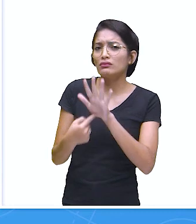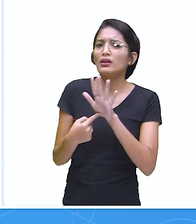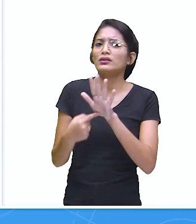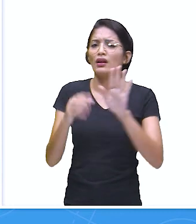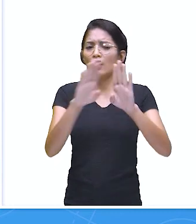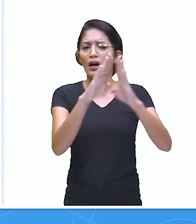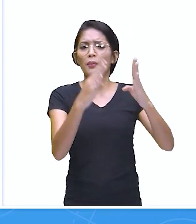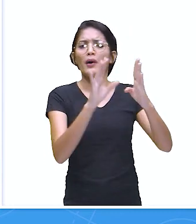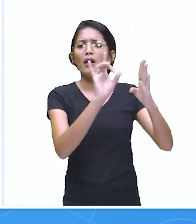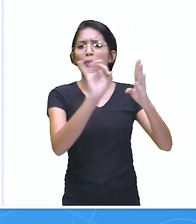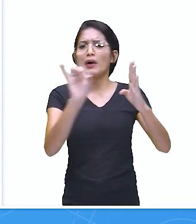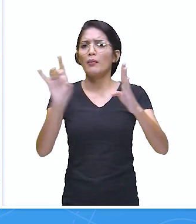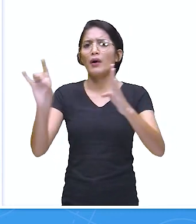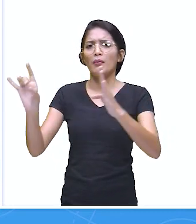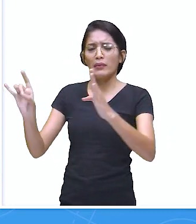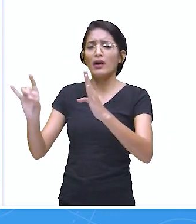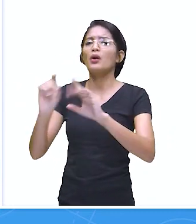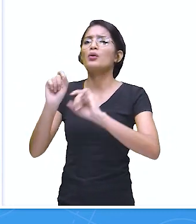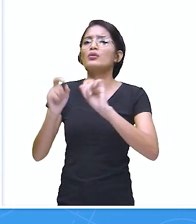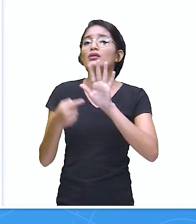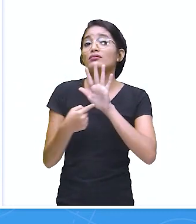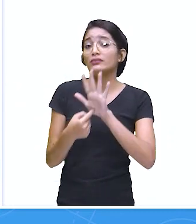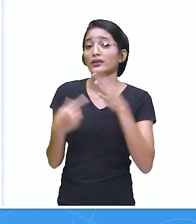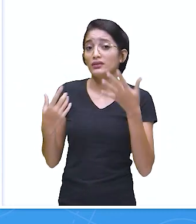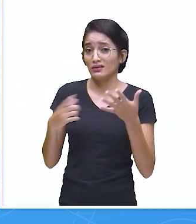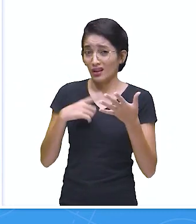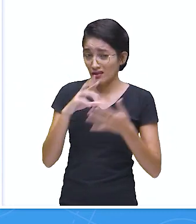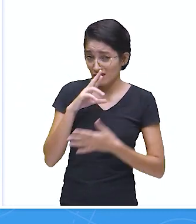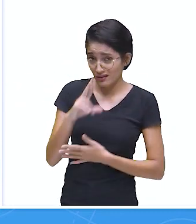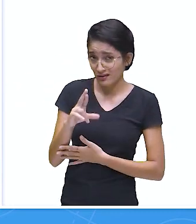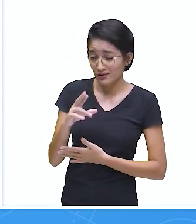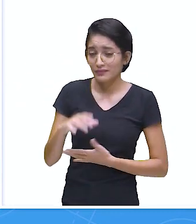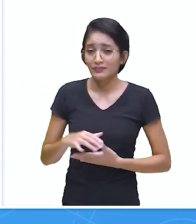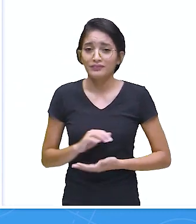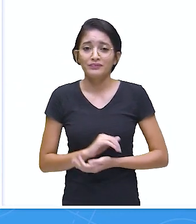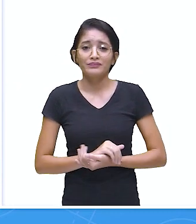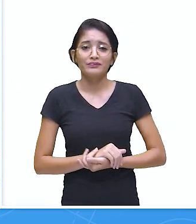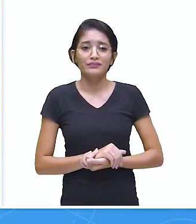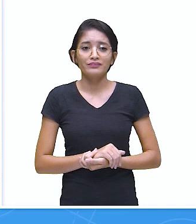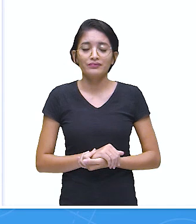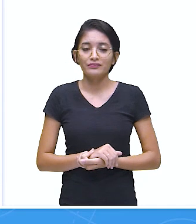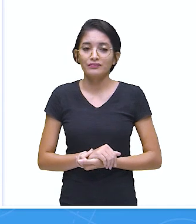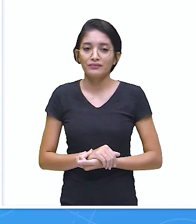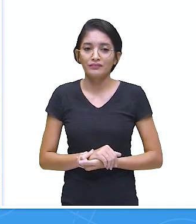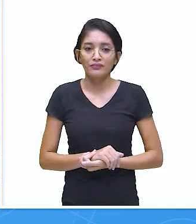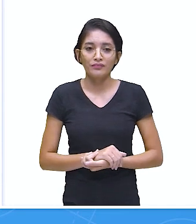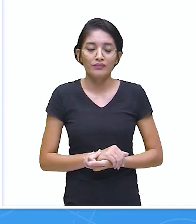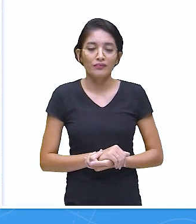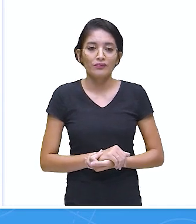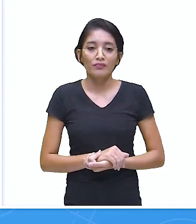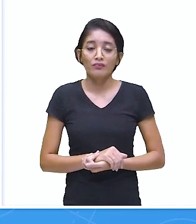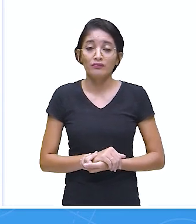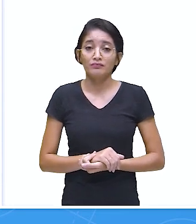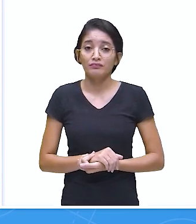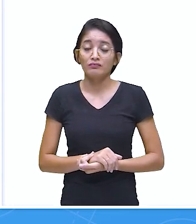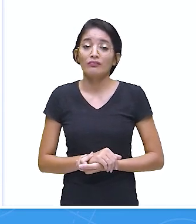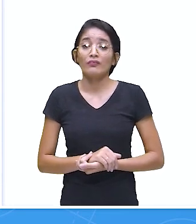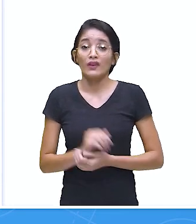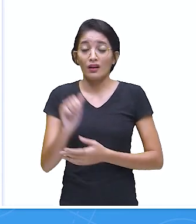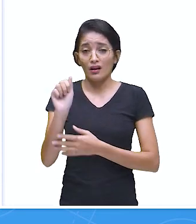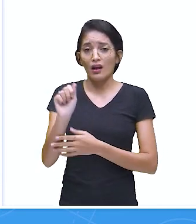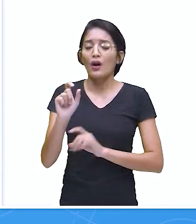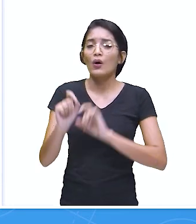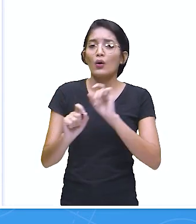charge? Muito bem. Temos a resposta? Temos a resposta? Vamos lá. Da 3. A educação